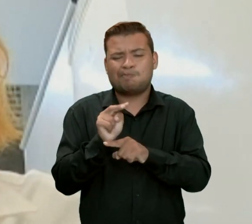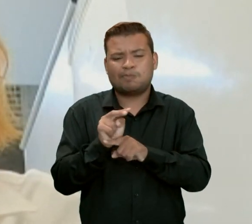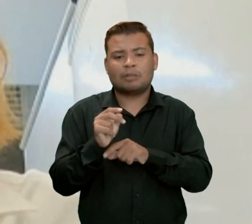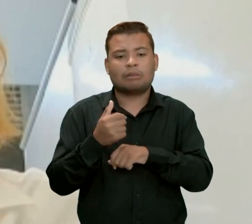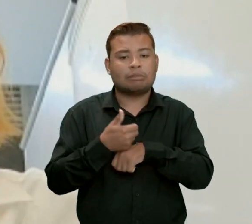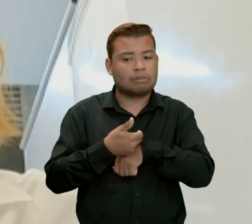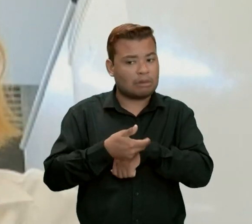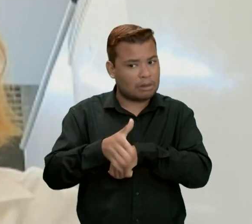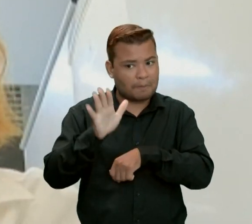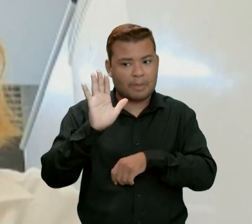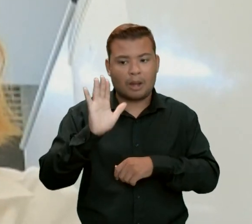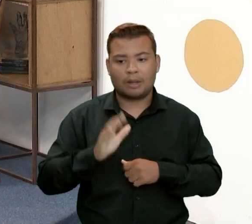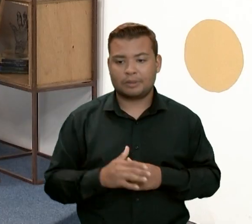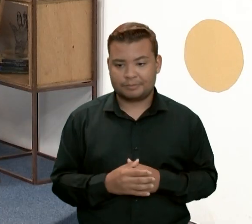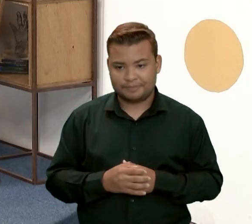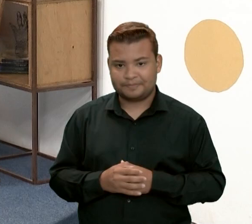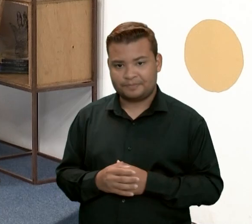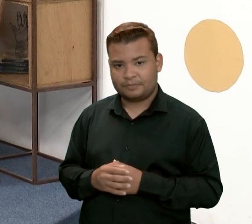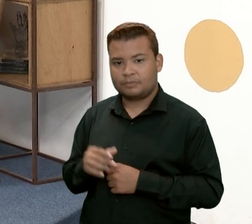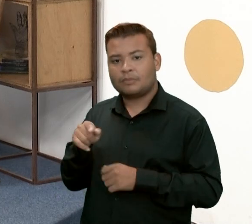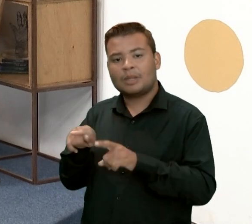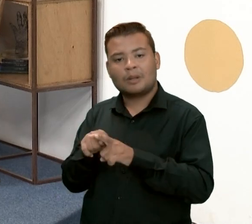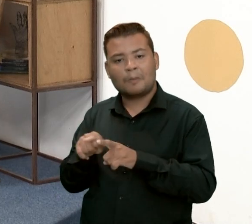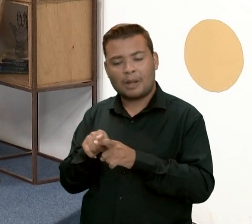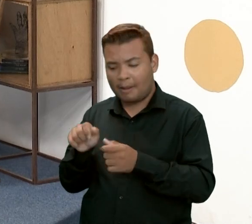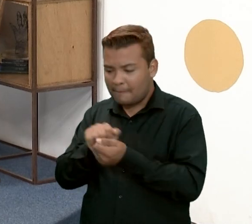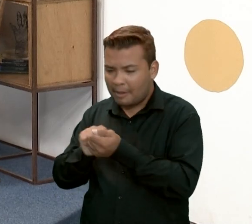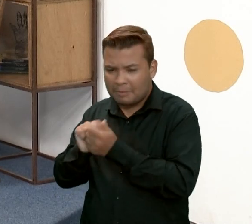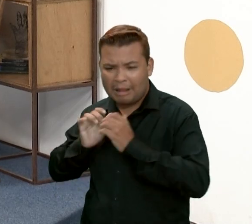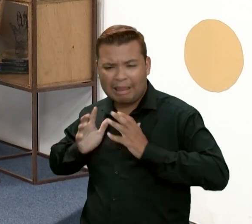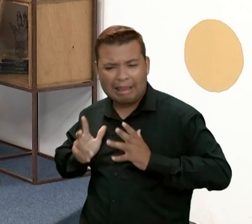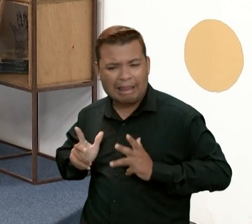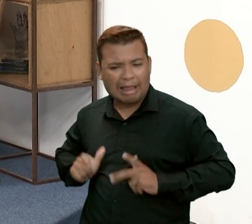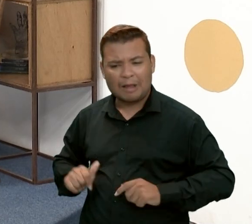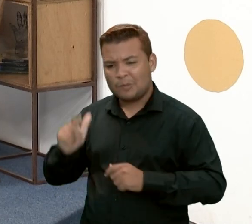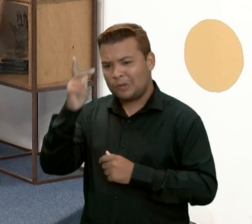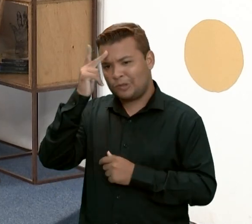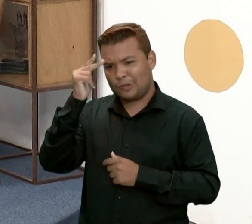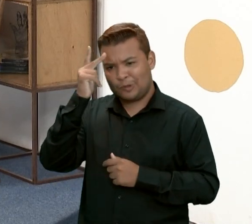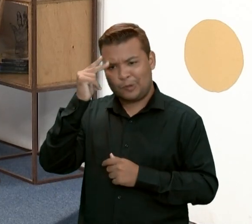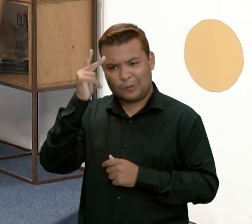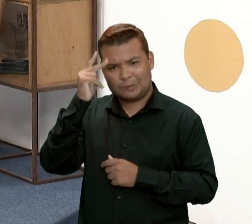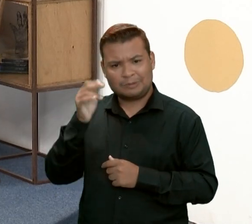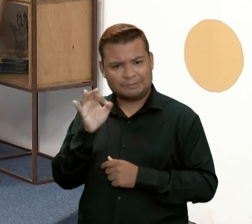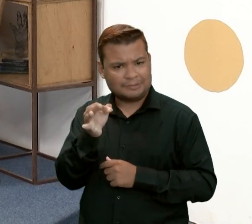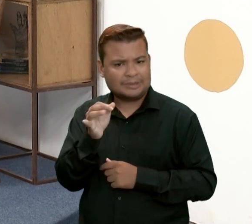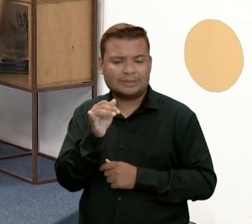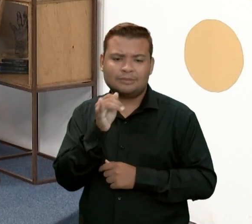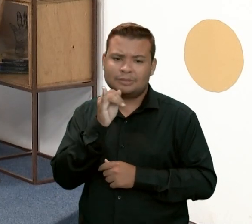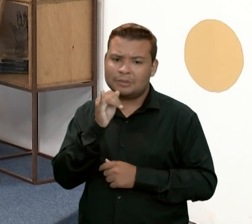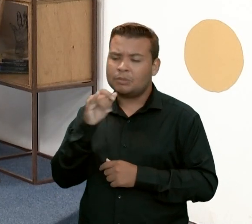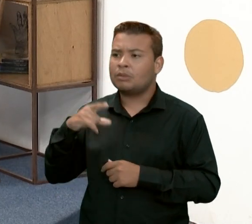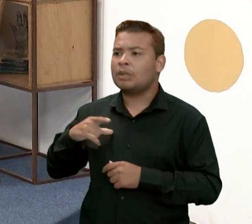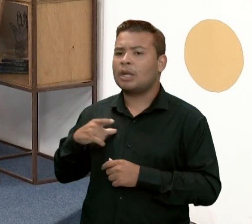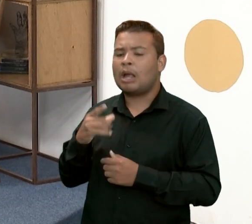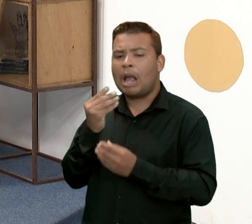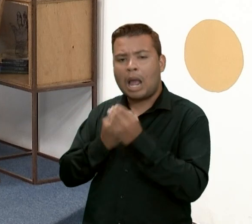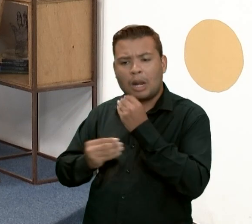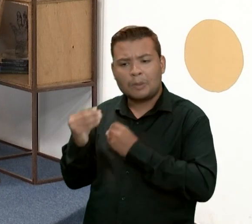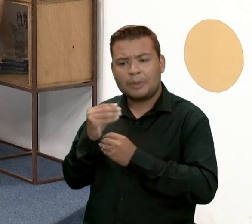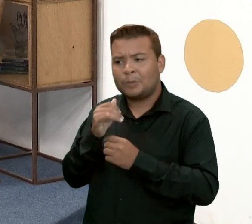rama. E aí a higienização é aquela básica, né? Que a gente tem que fazer, até mesmo com o alimento que está ali dentro. Às vezes o